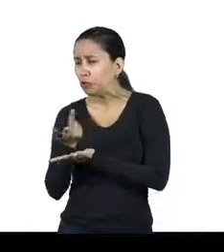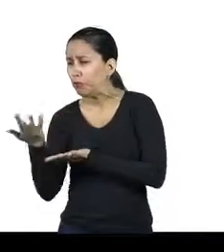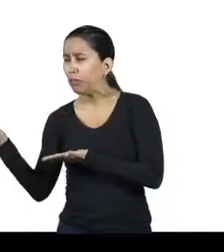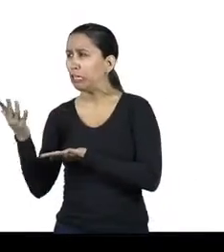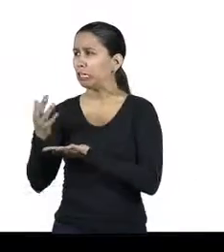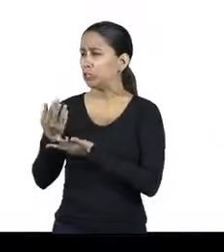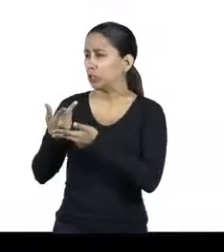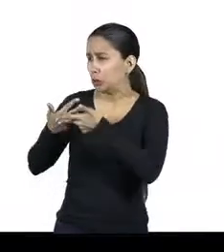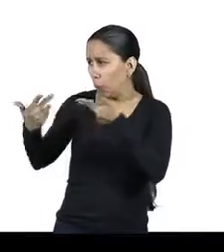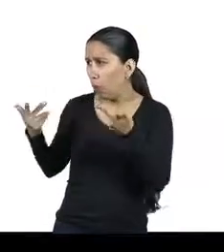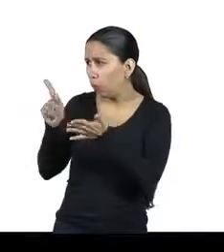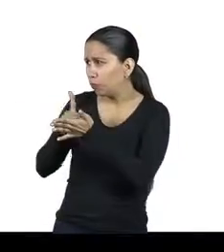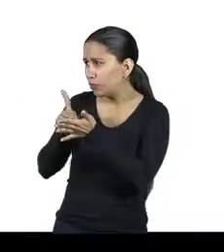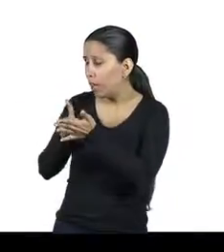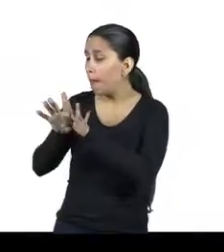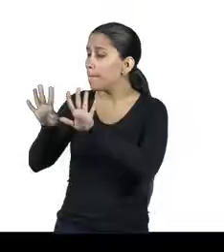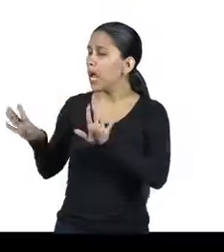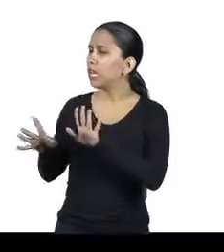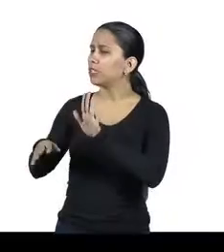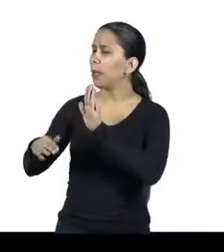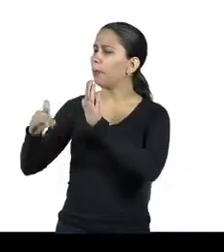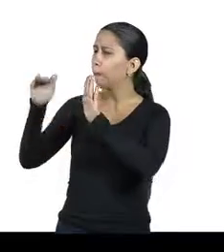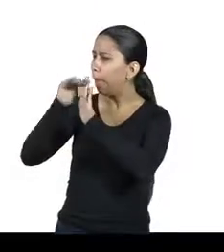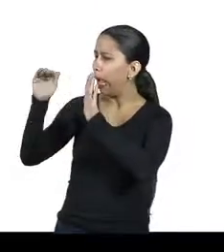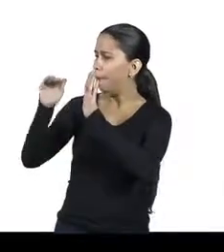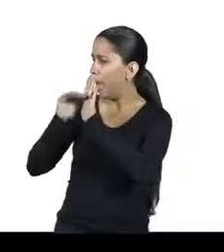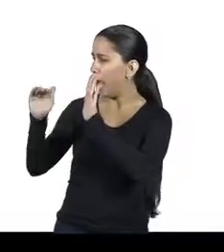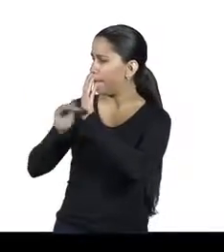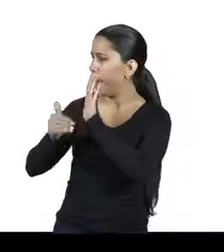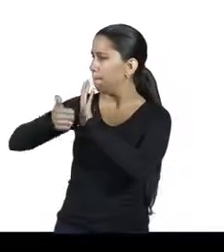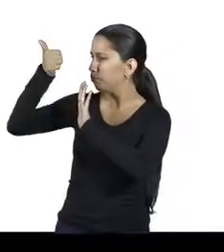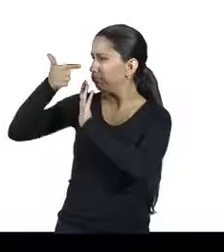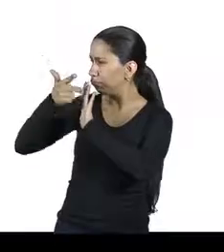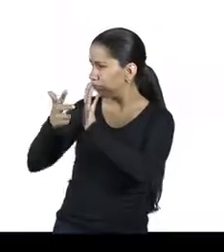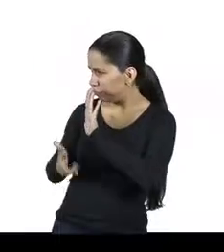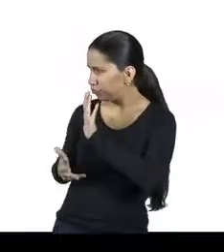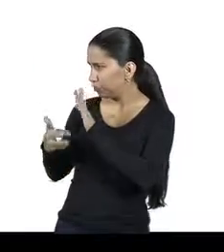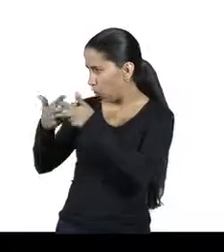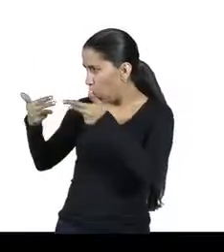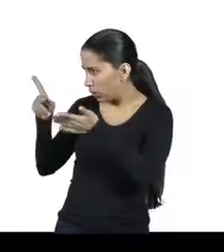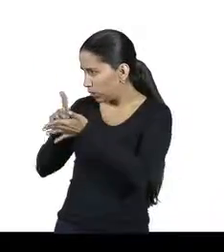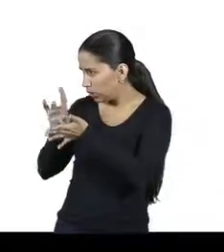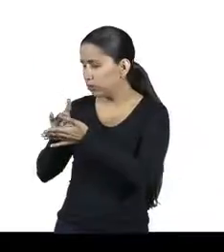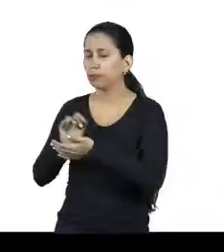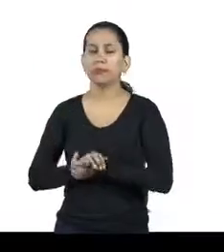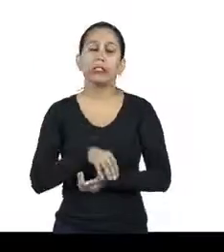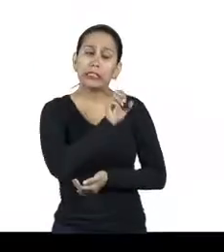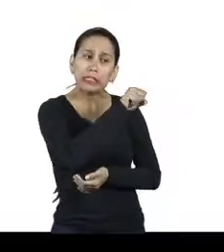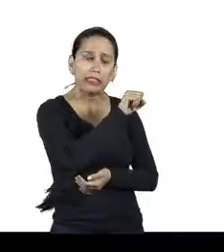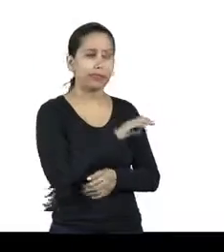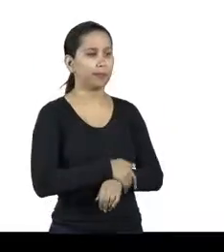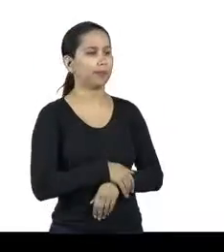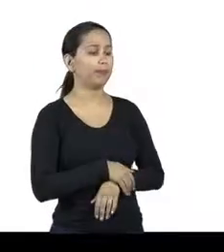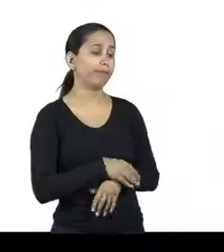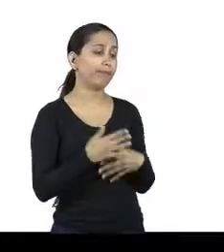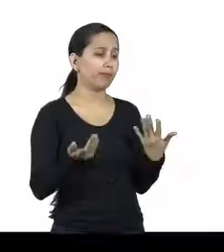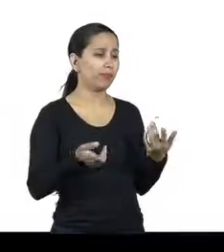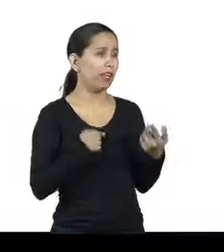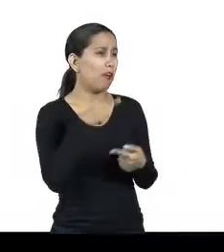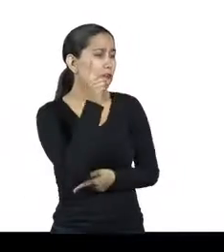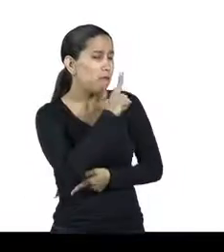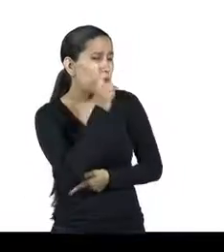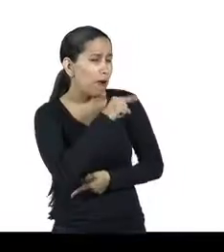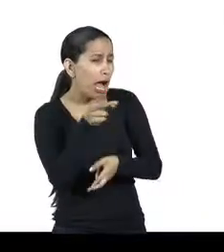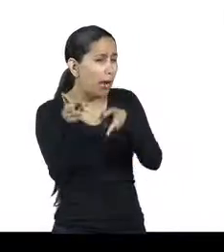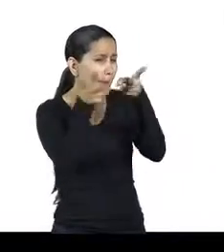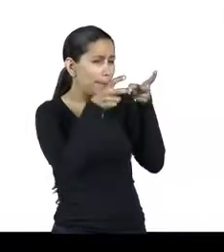muitas, mas de uma maneira geral é possível listar os principais fatores que causam os desvios? Sim, dentre os principais fatores nós podemos citar